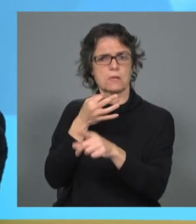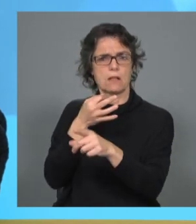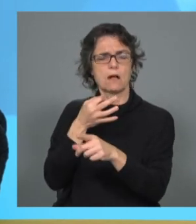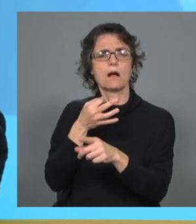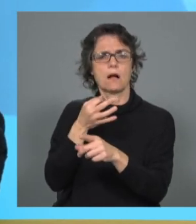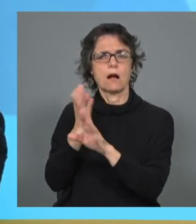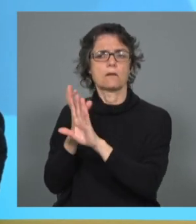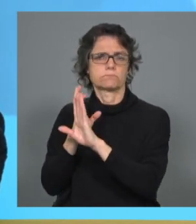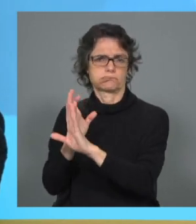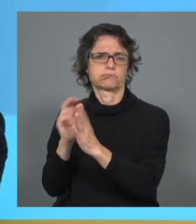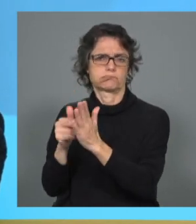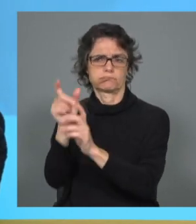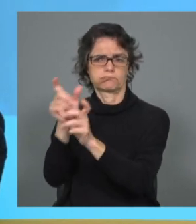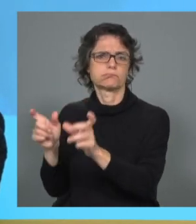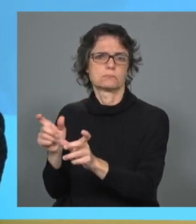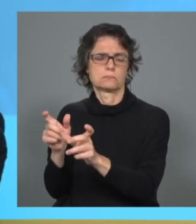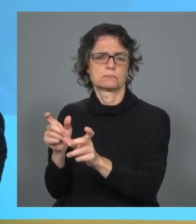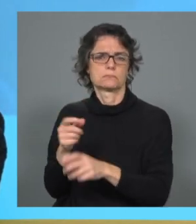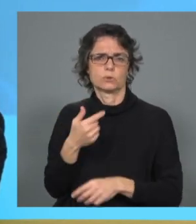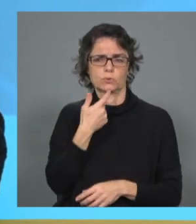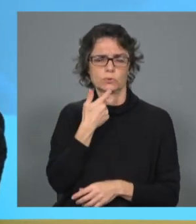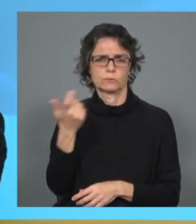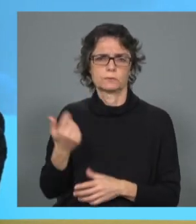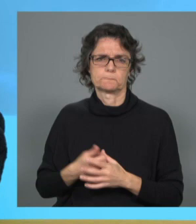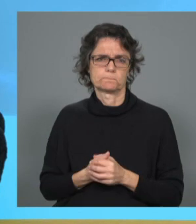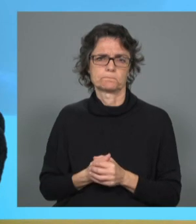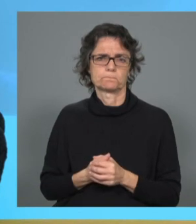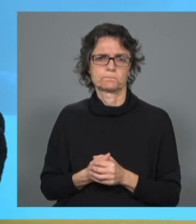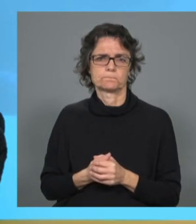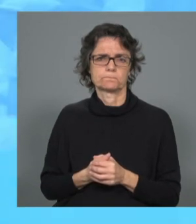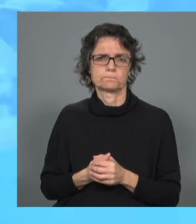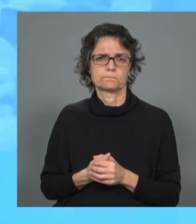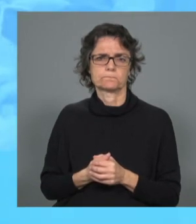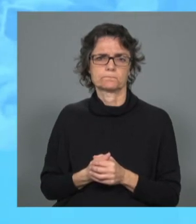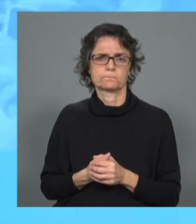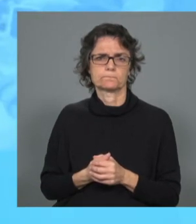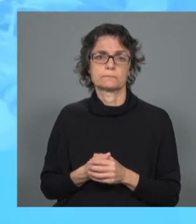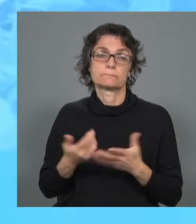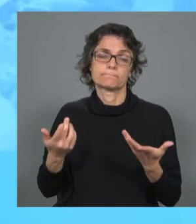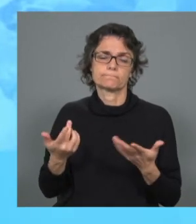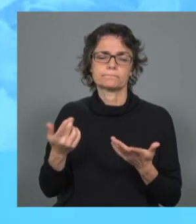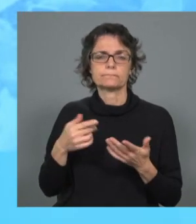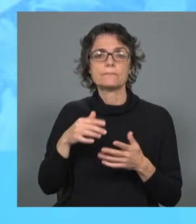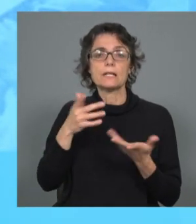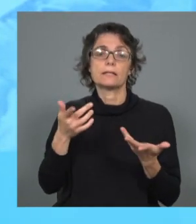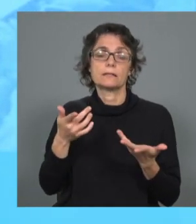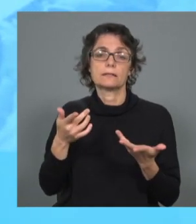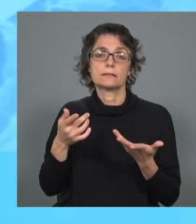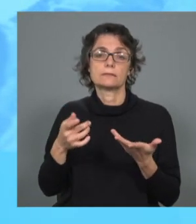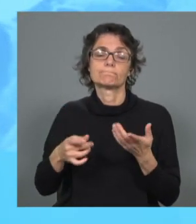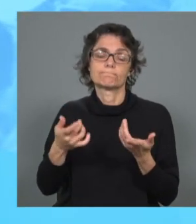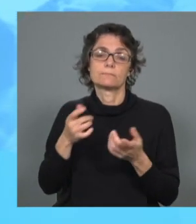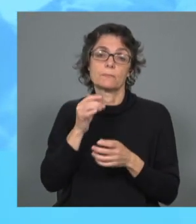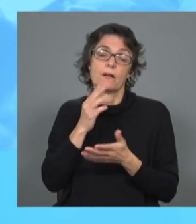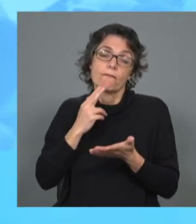obviamente há pessoas ainda para resgatar e, portanto, estamos disponíveis para isso. E infelizmente vai ser necessário continuar a acolher muitos refugiados por